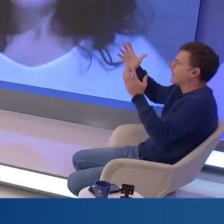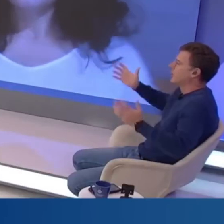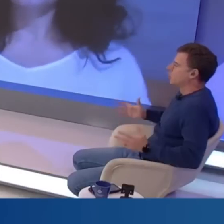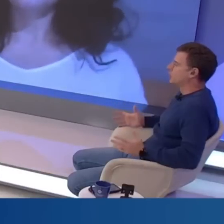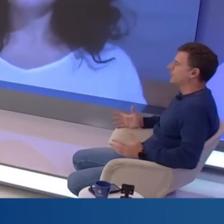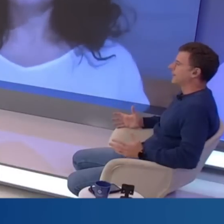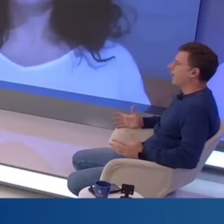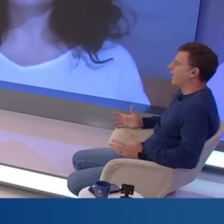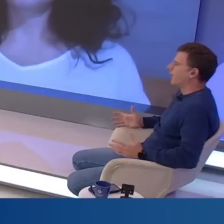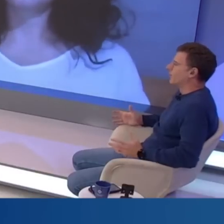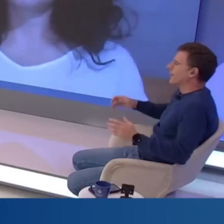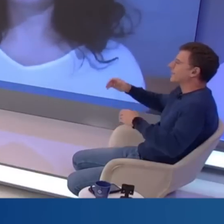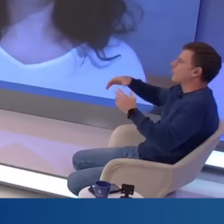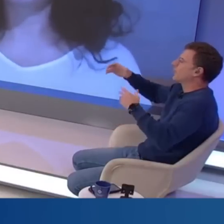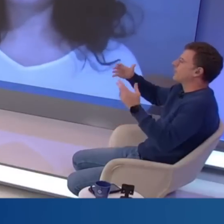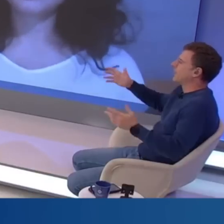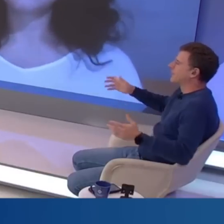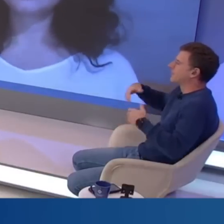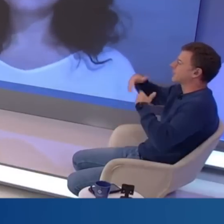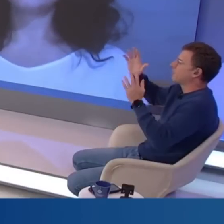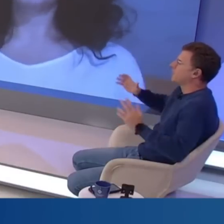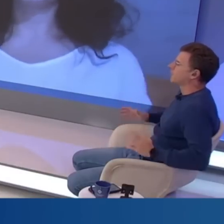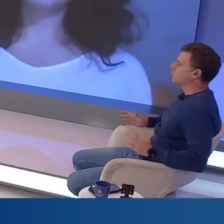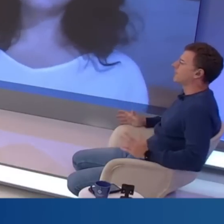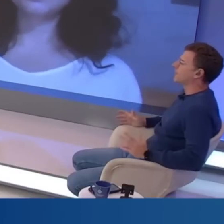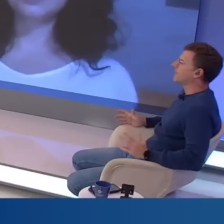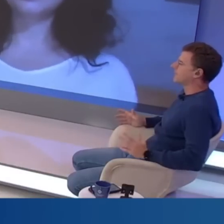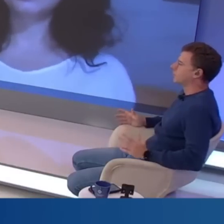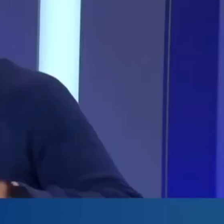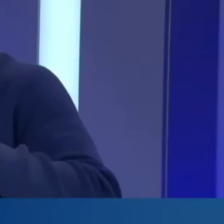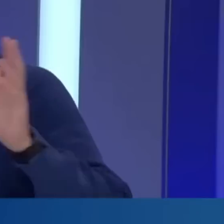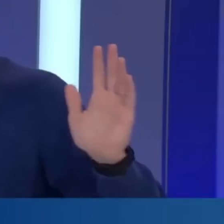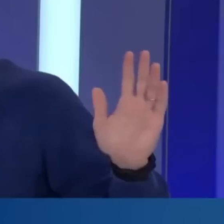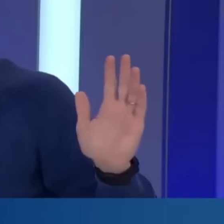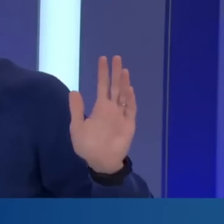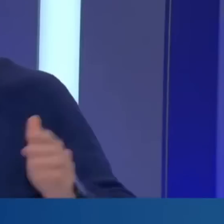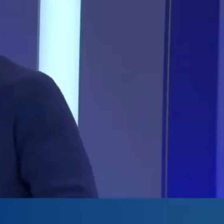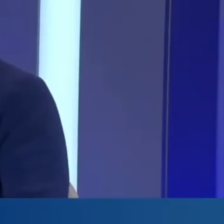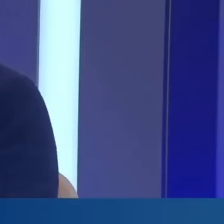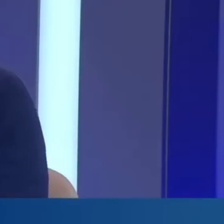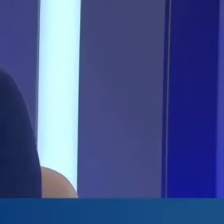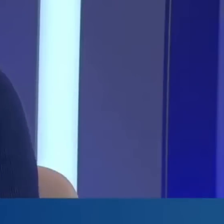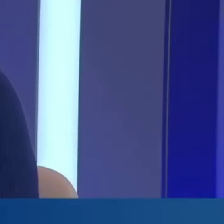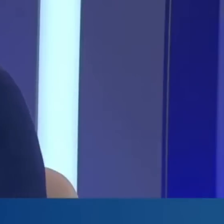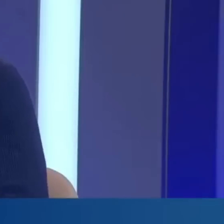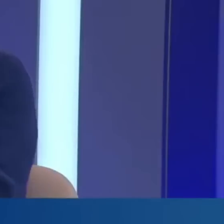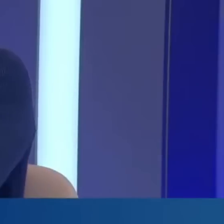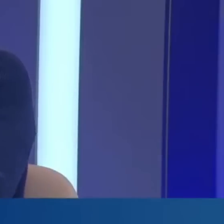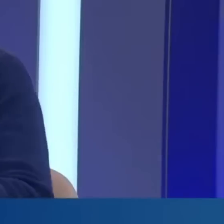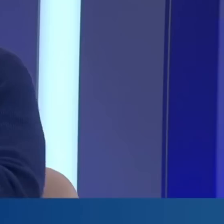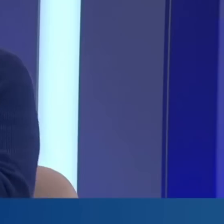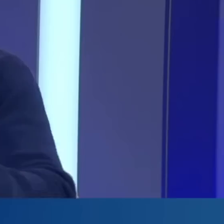você chegava no hospital, quando o cara estava com muita preguiça, ele te dava uma injeção de Bezetacil, servia para tudo. Você estava com machucado no